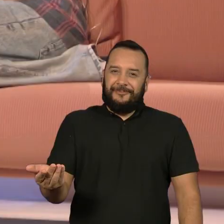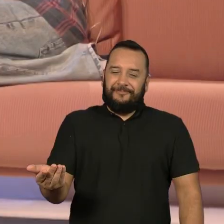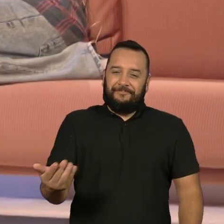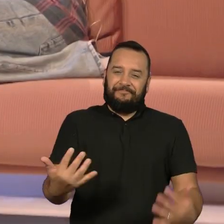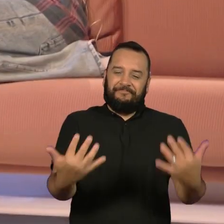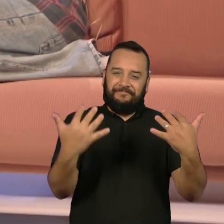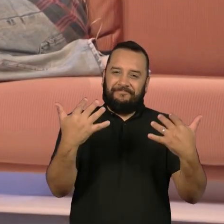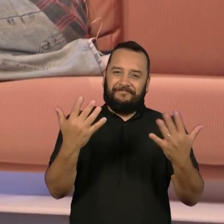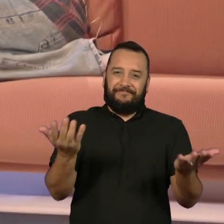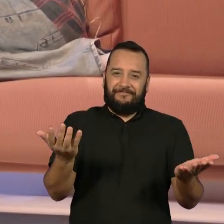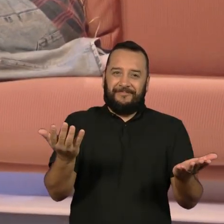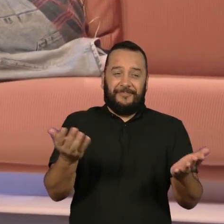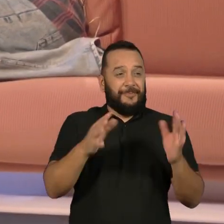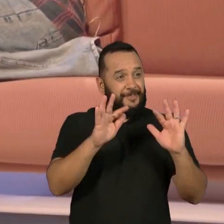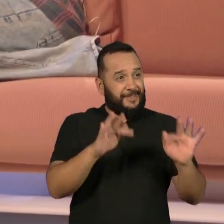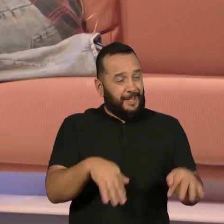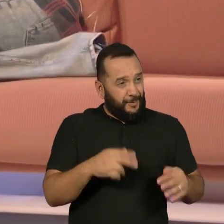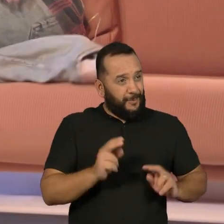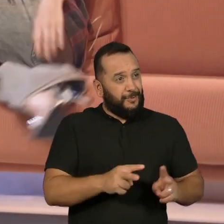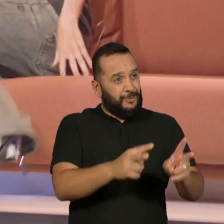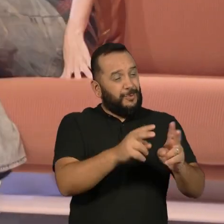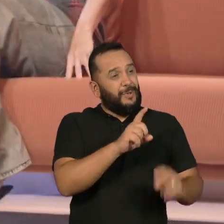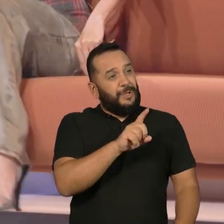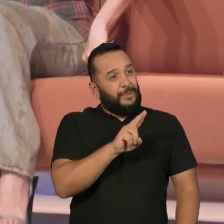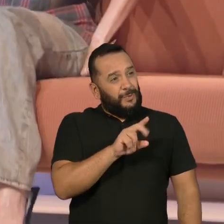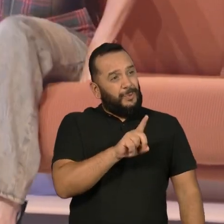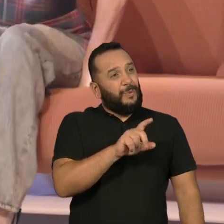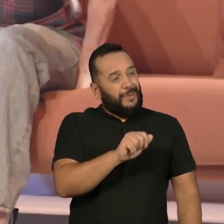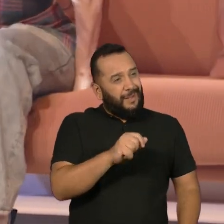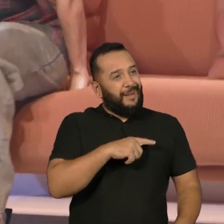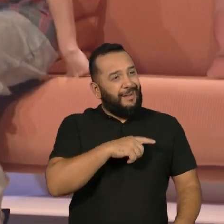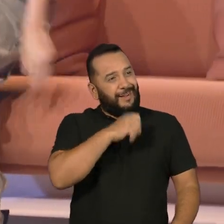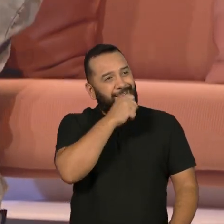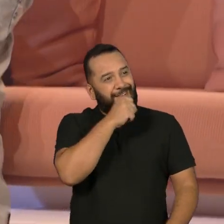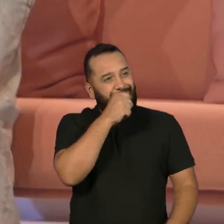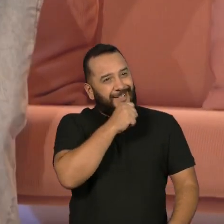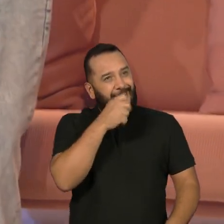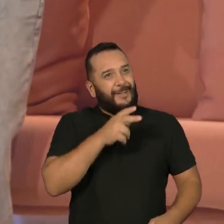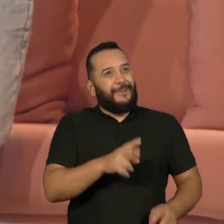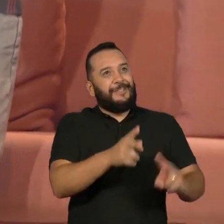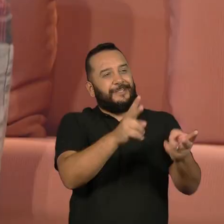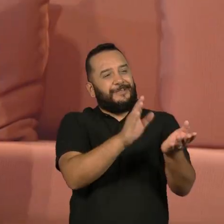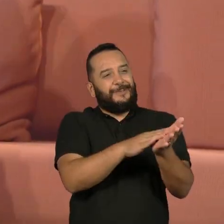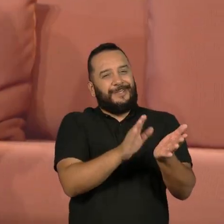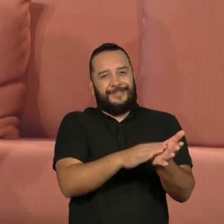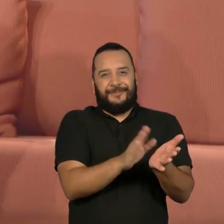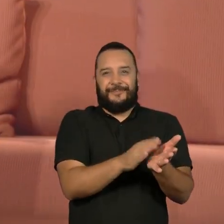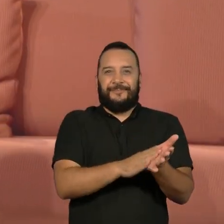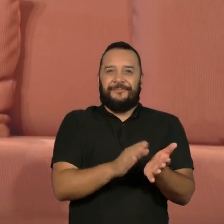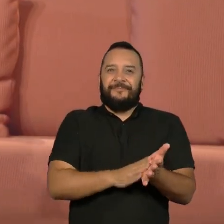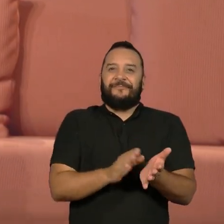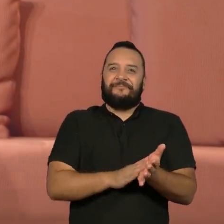programa com essa mulher maravilhosa cantando pra gente mais uma música para aproveitar você até o final.